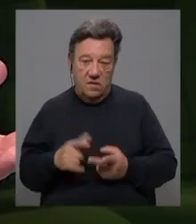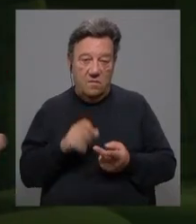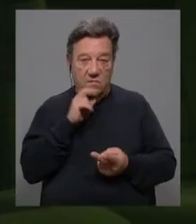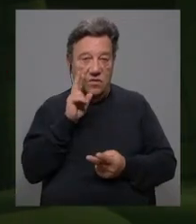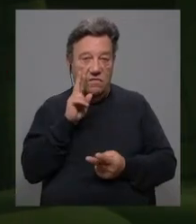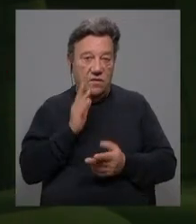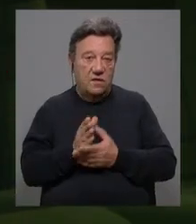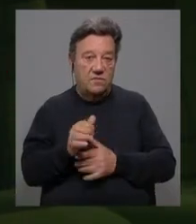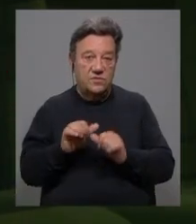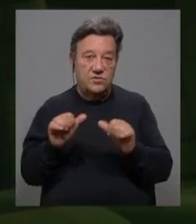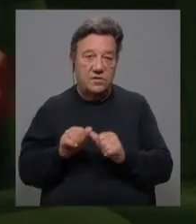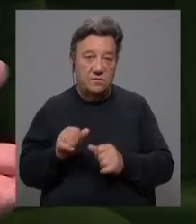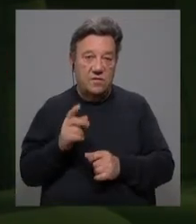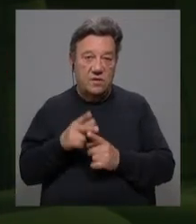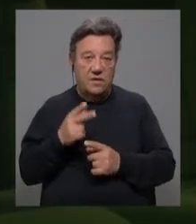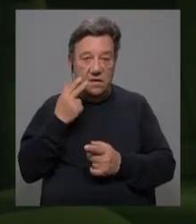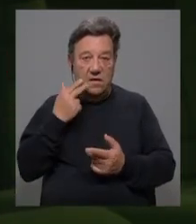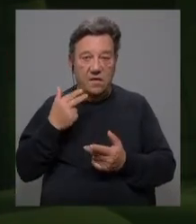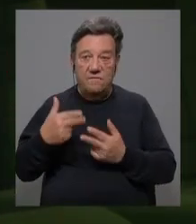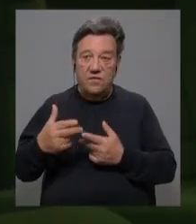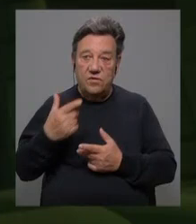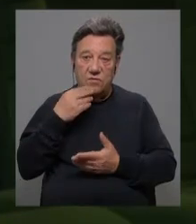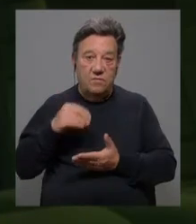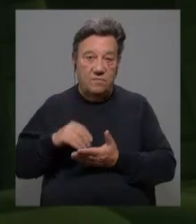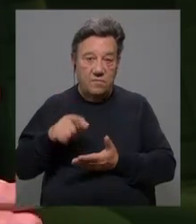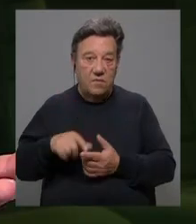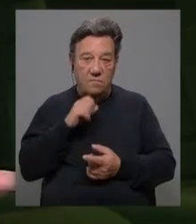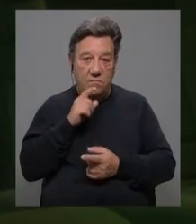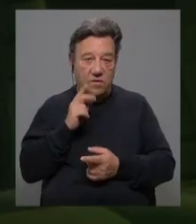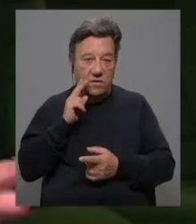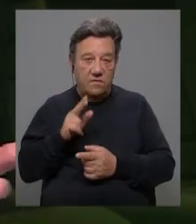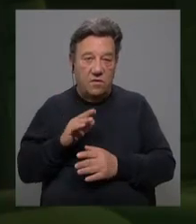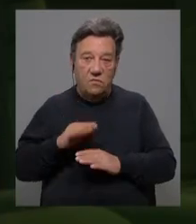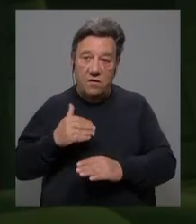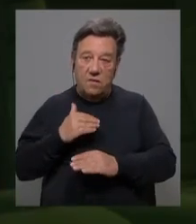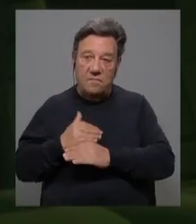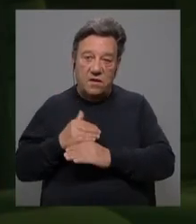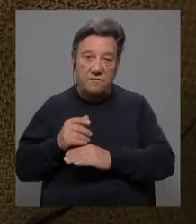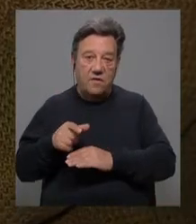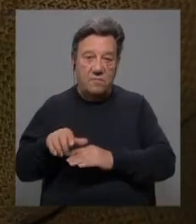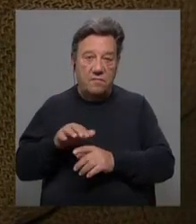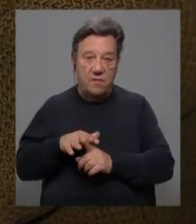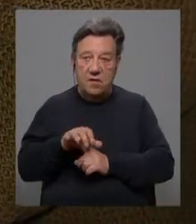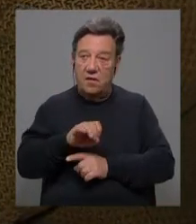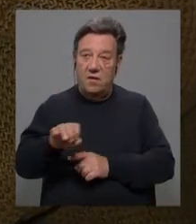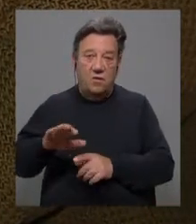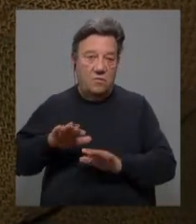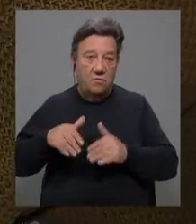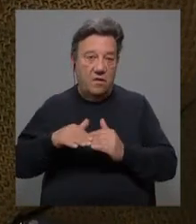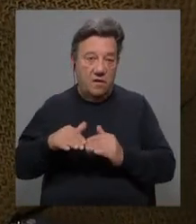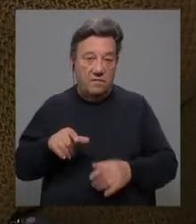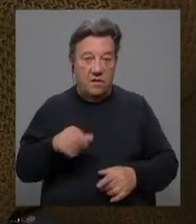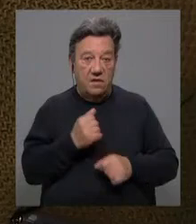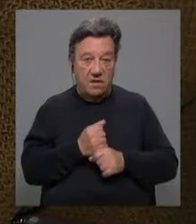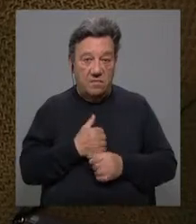visto através de sistemas de vídeo on demand, pode ser visto através de qualquer plataforma streaming a todos os níveis. O trabalho vai